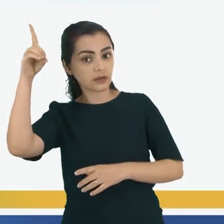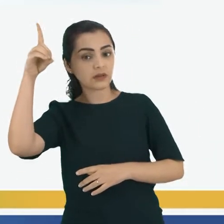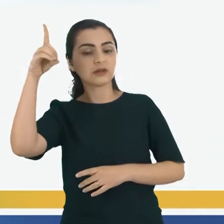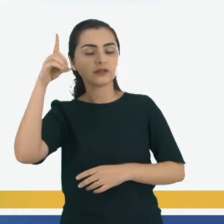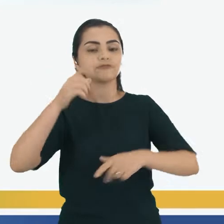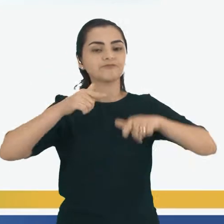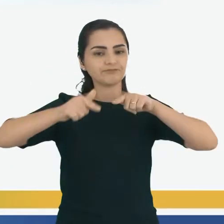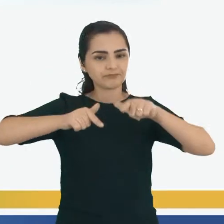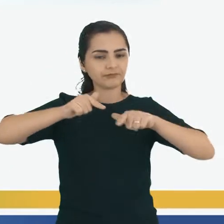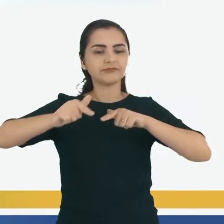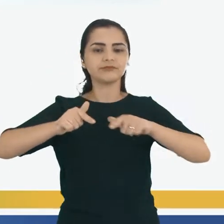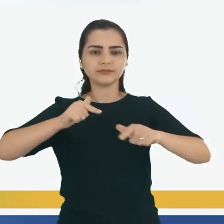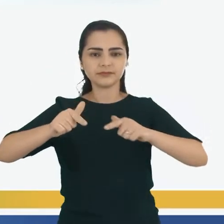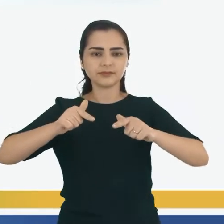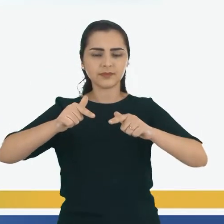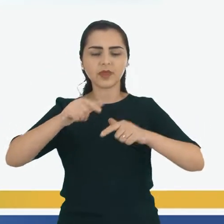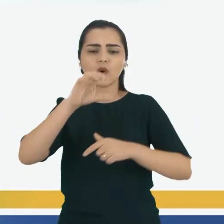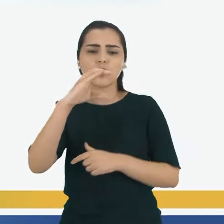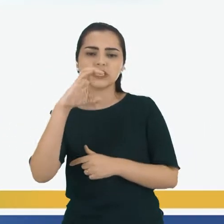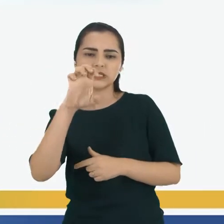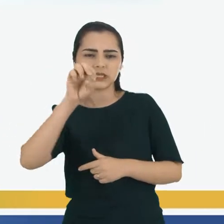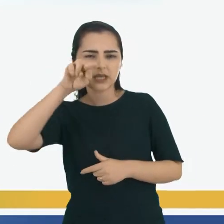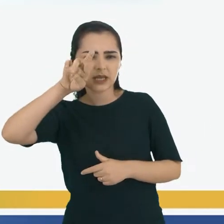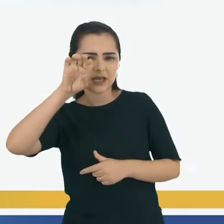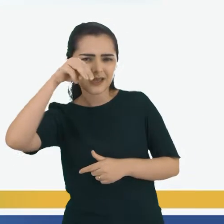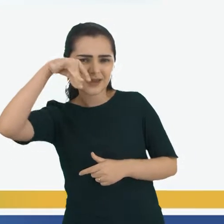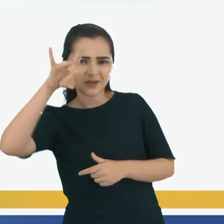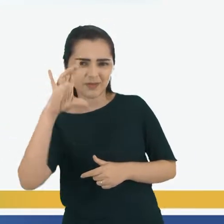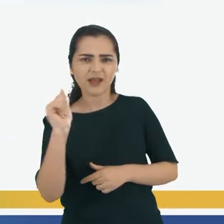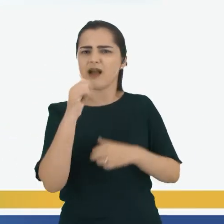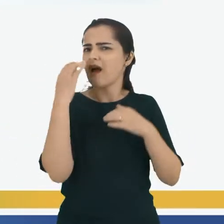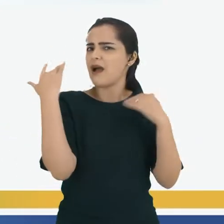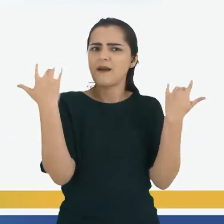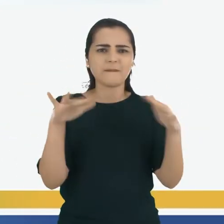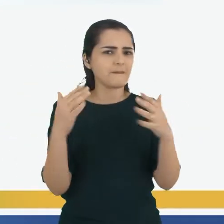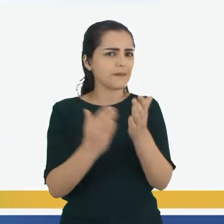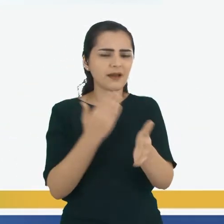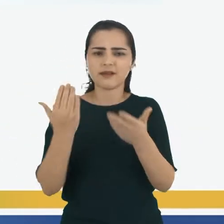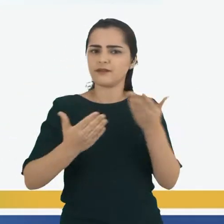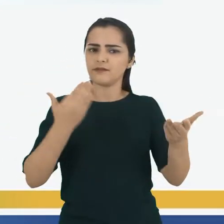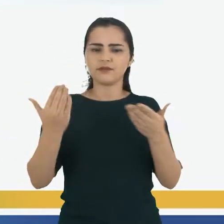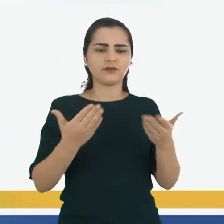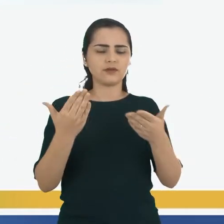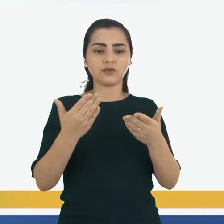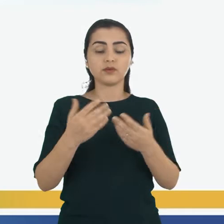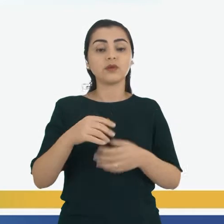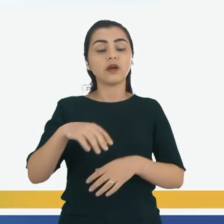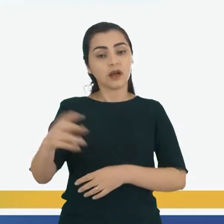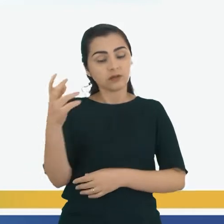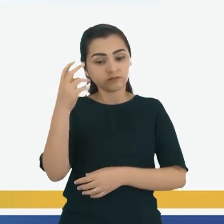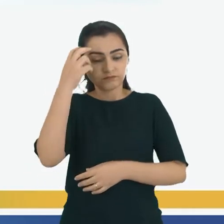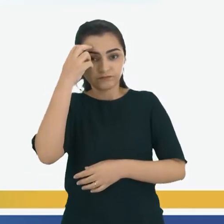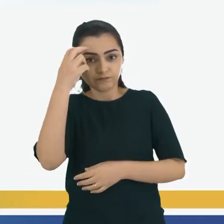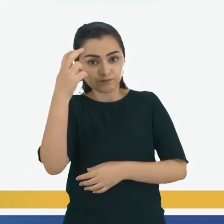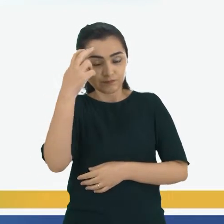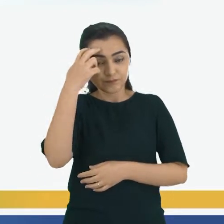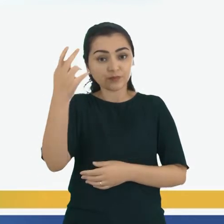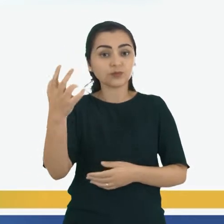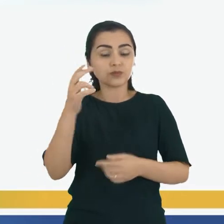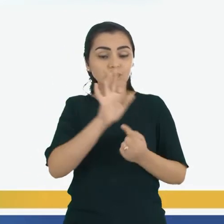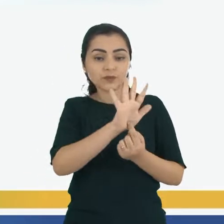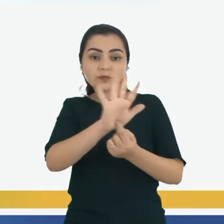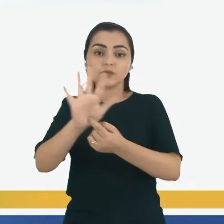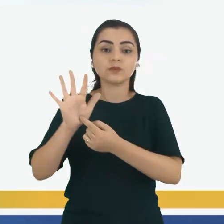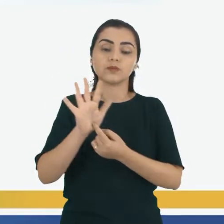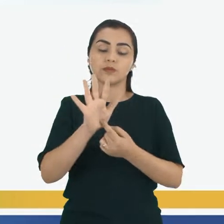E ele trabalha, gente, com a cerâmica de uma maneira incrível. Ele trabalha a cultura, ele mostra